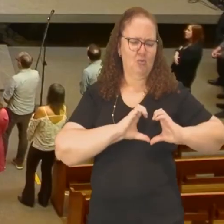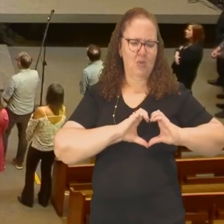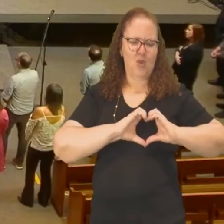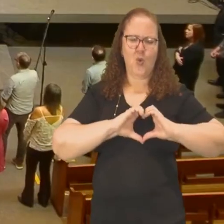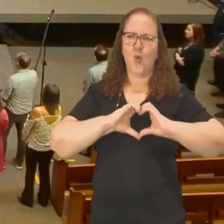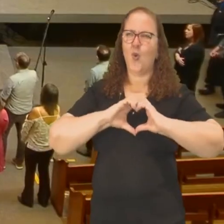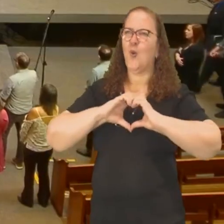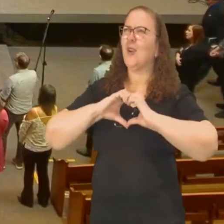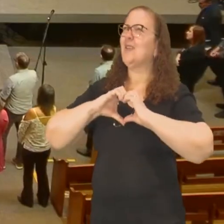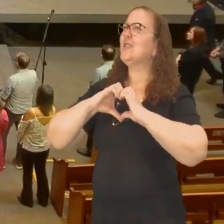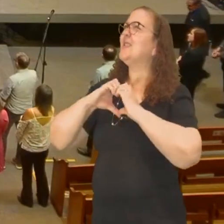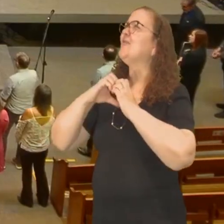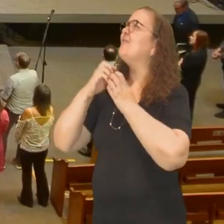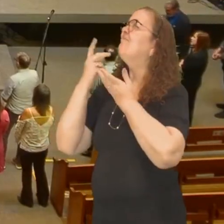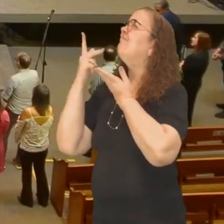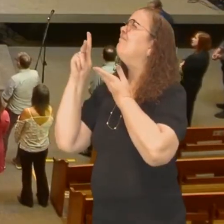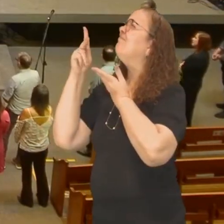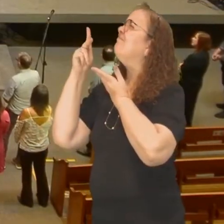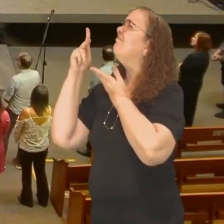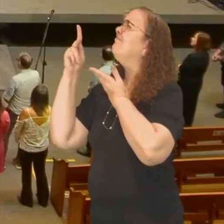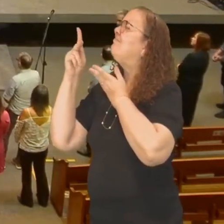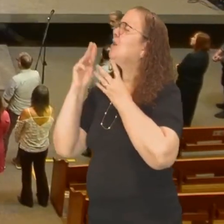Toma o meu coração,